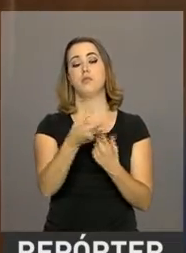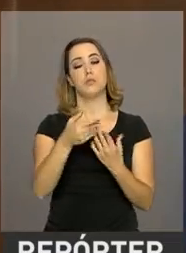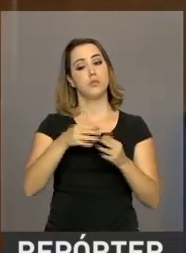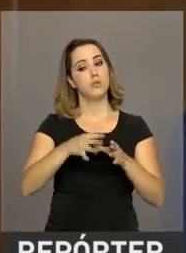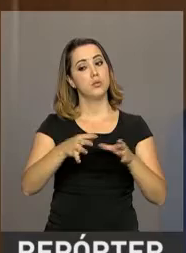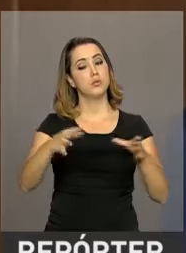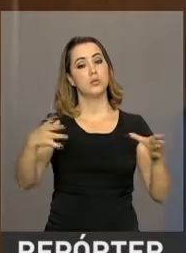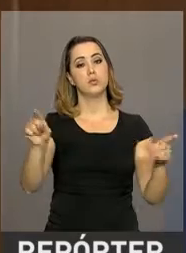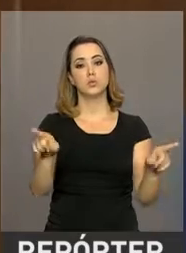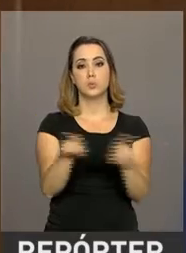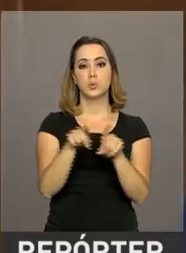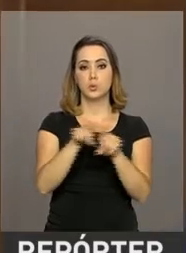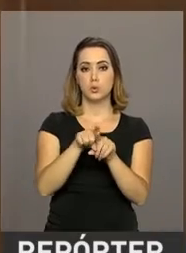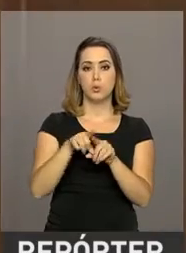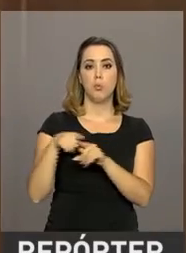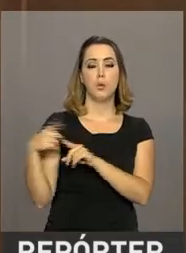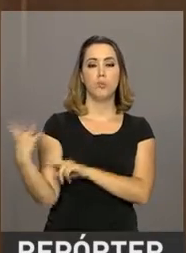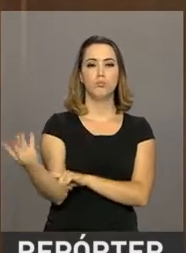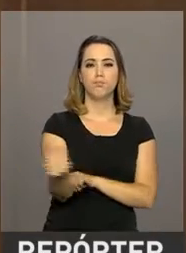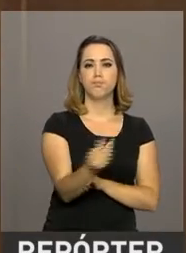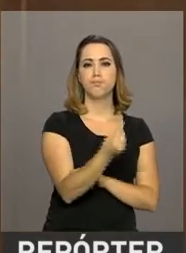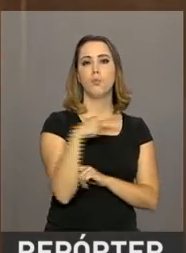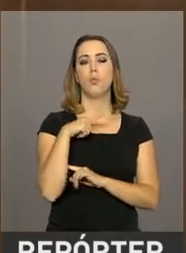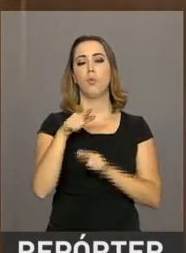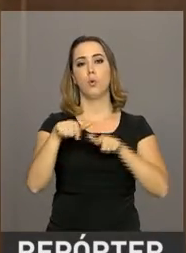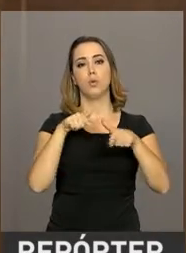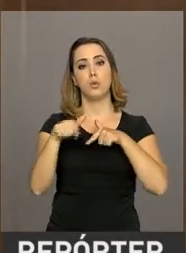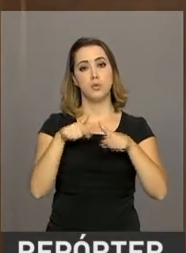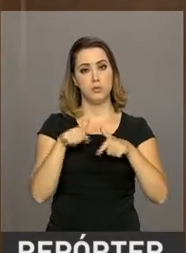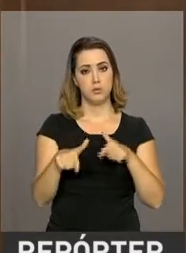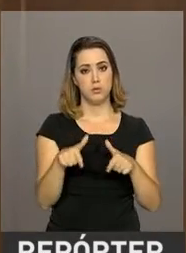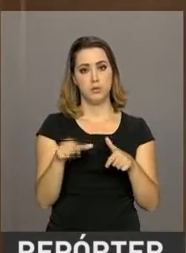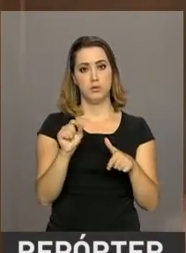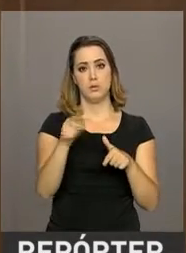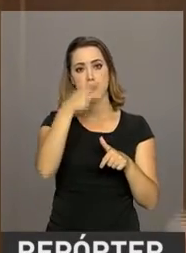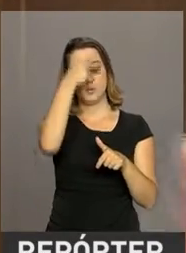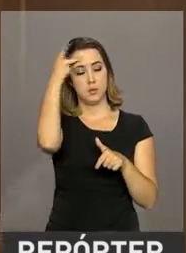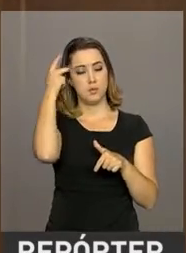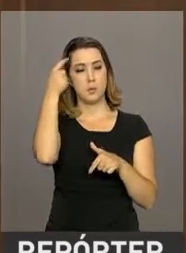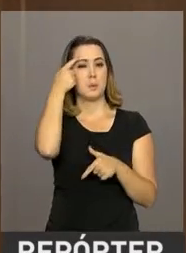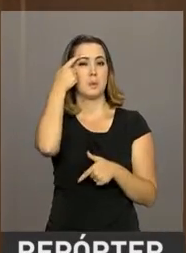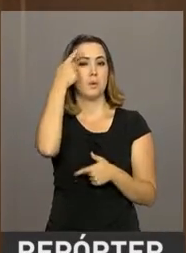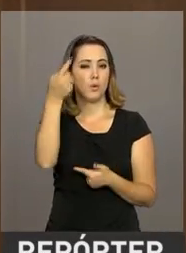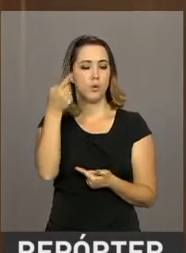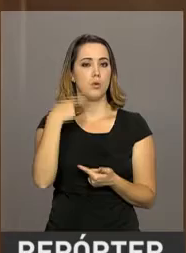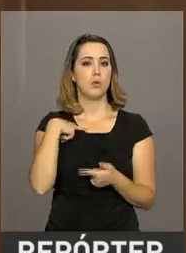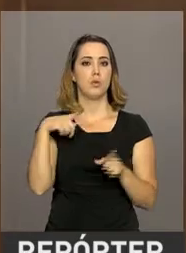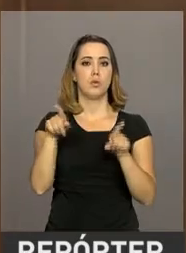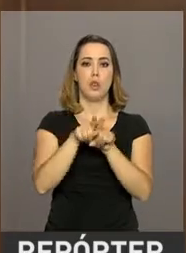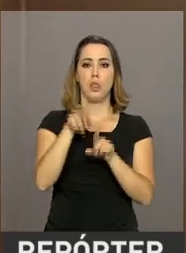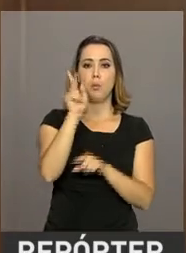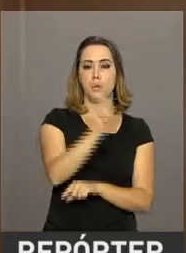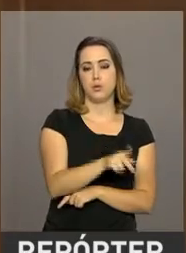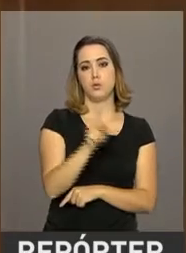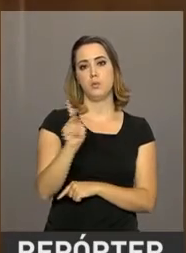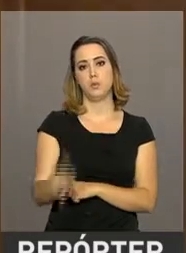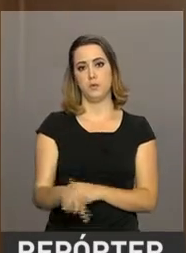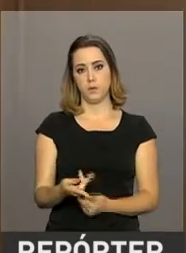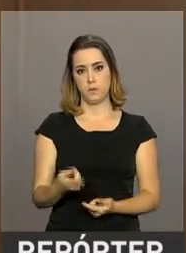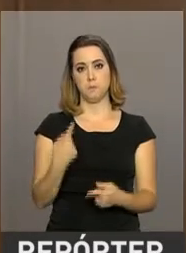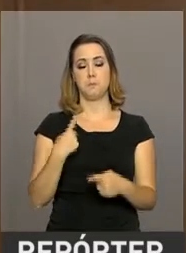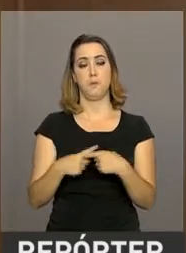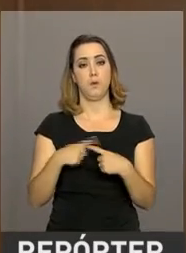aumentou também muito a atividade dos intelectuais e da academia. Porque se